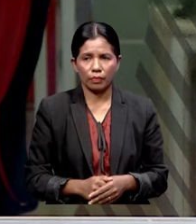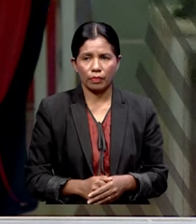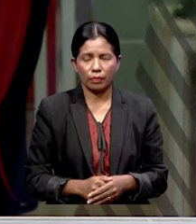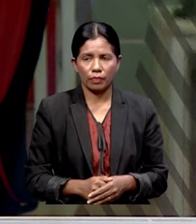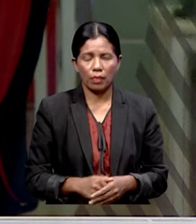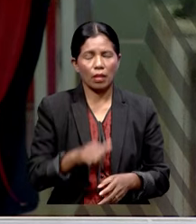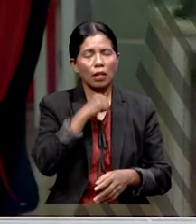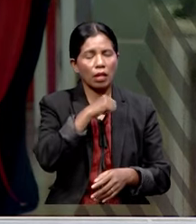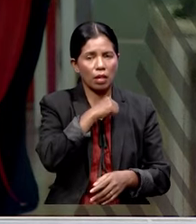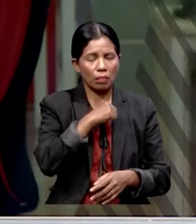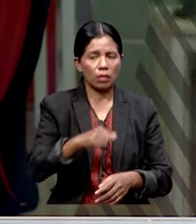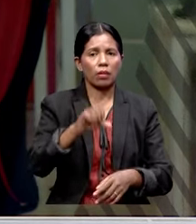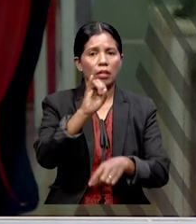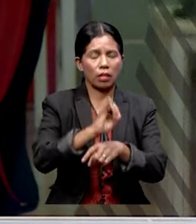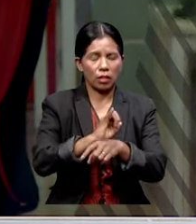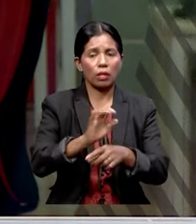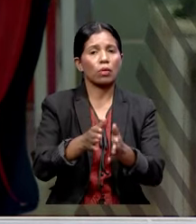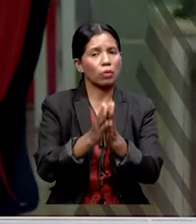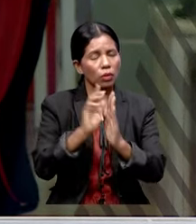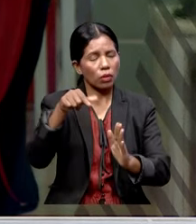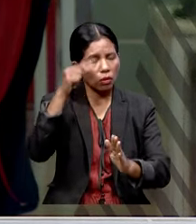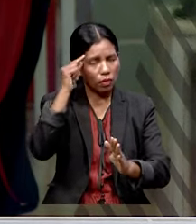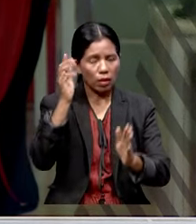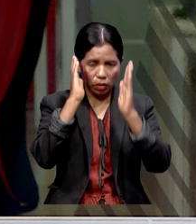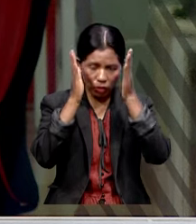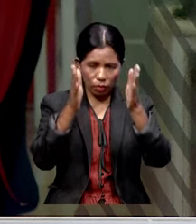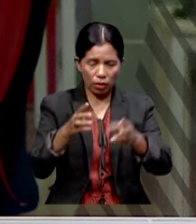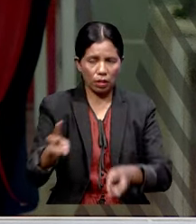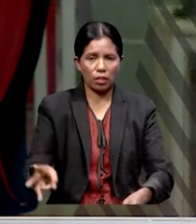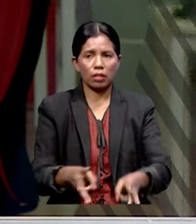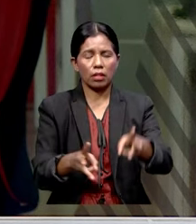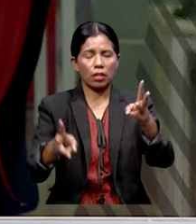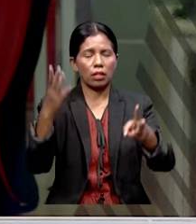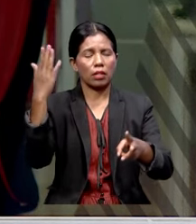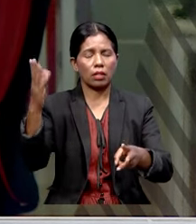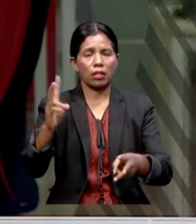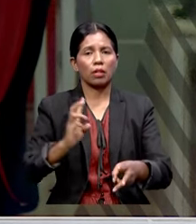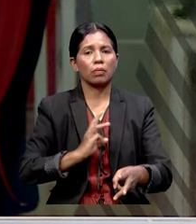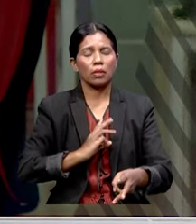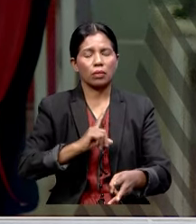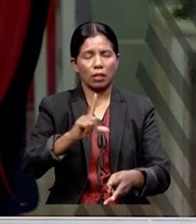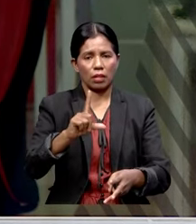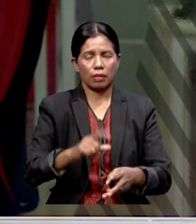Padre Parco, na autoridade local, russo governo, a total atenção, baestrada, ira, o atulare.